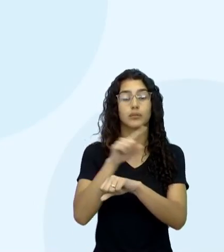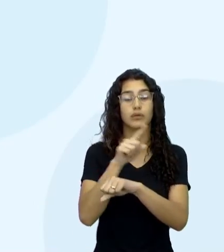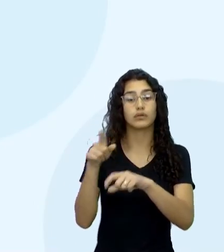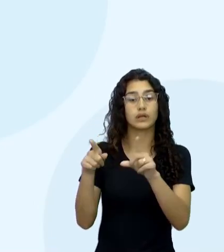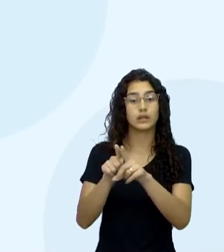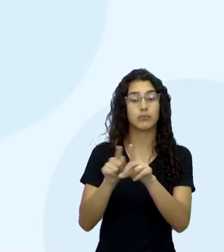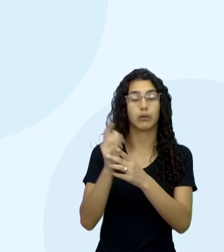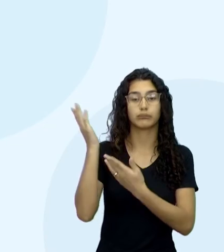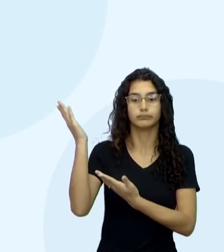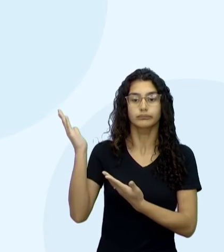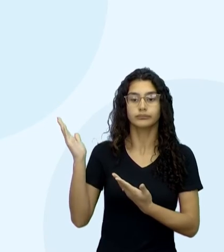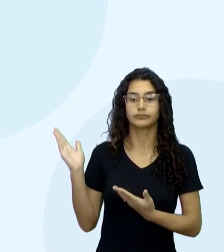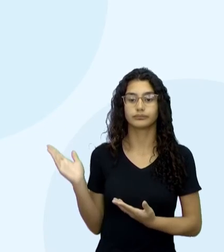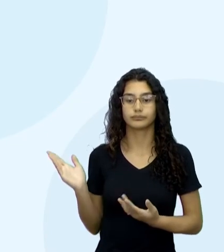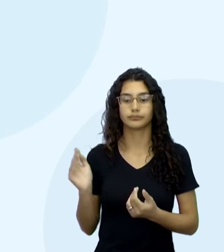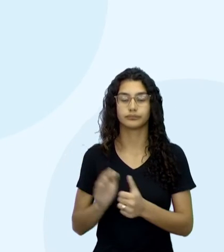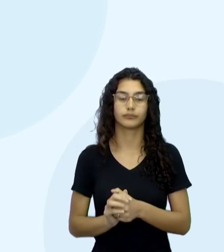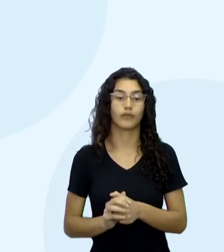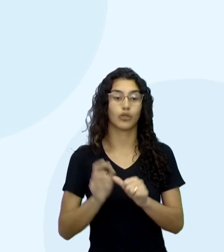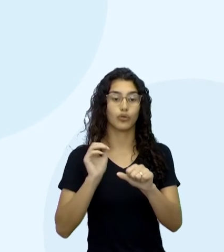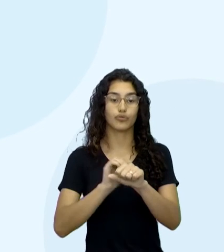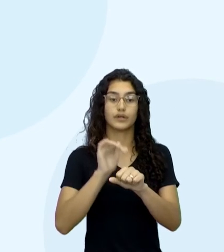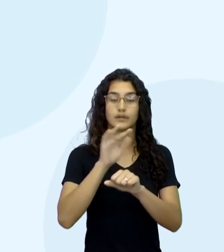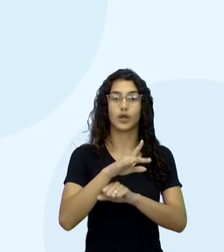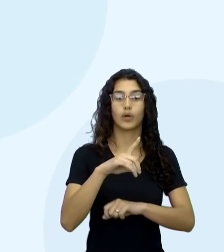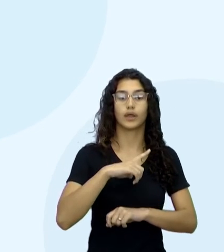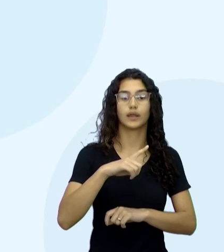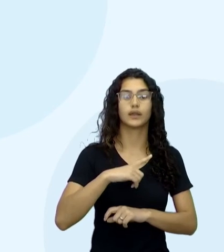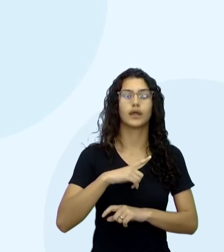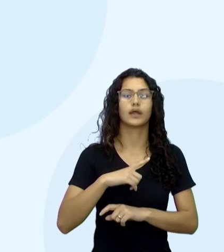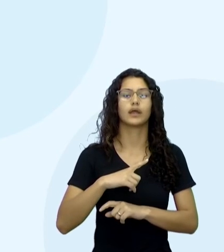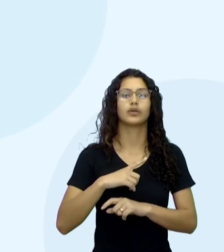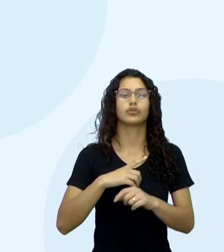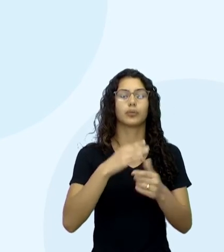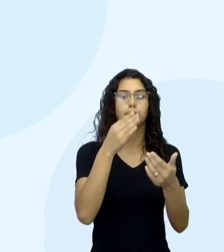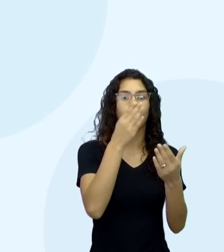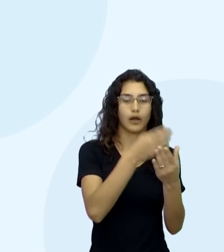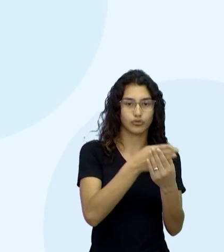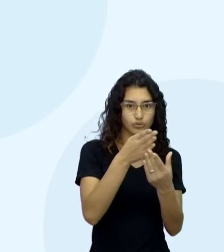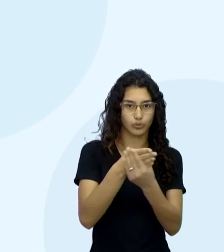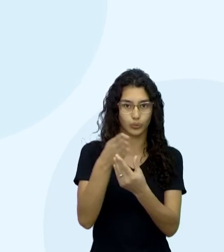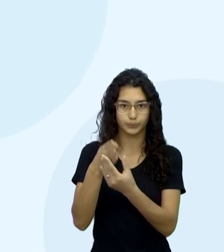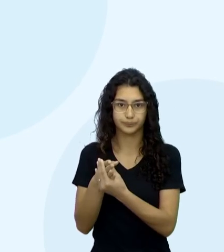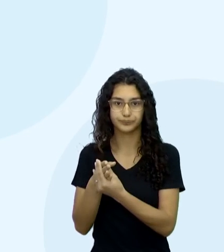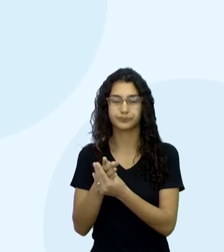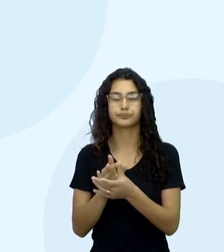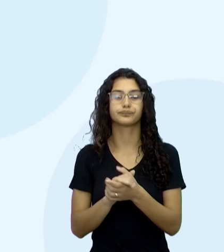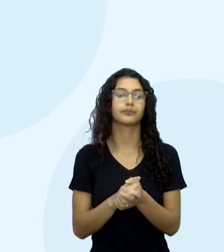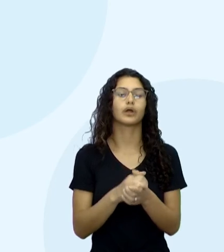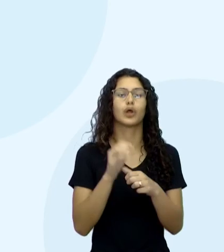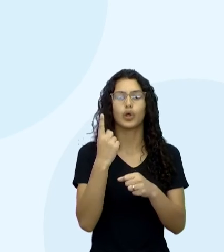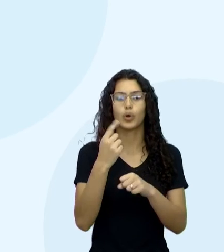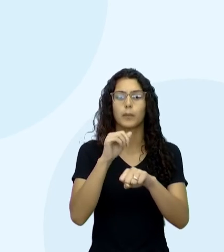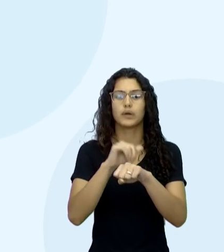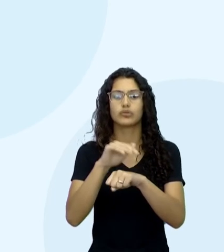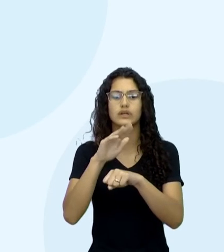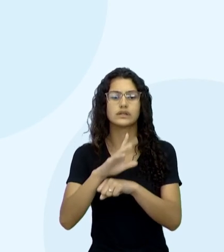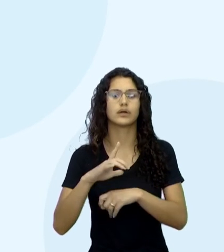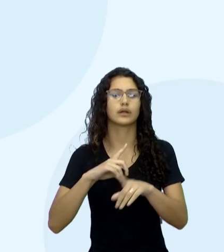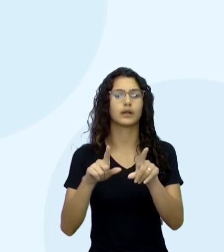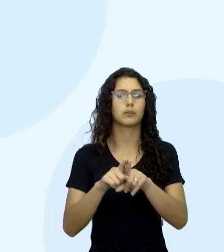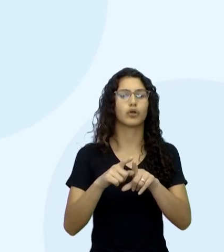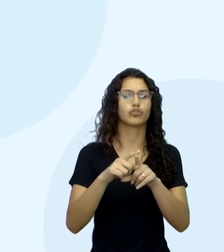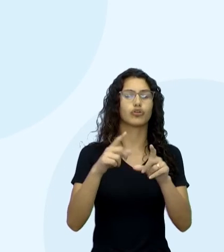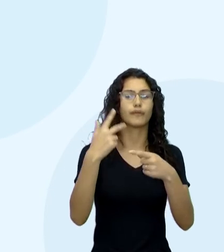na na tela então sugestões de artigos e uma sugestão de